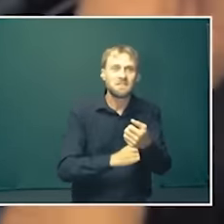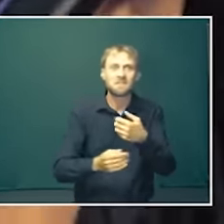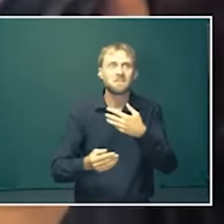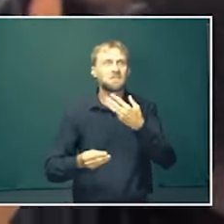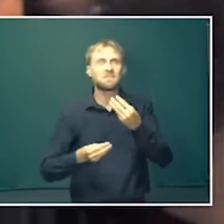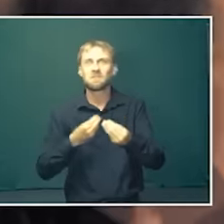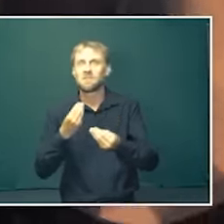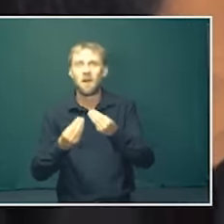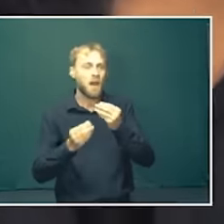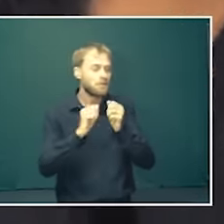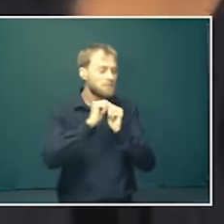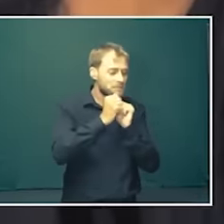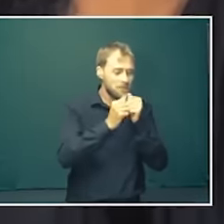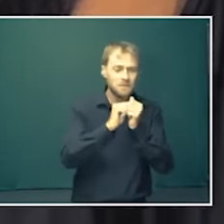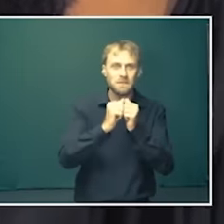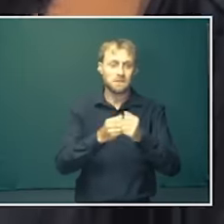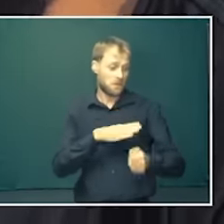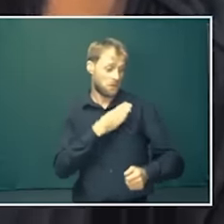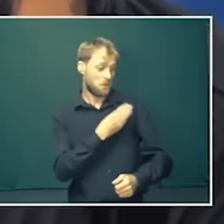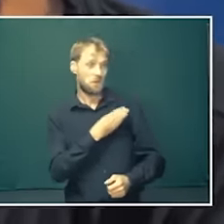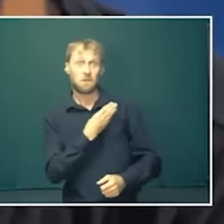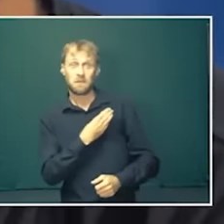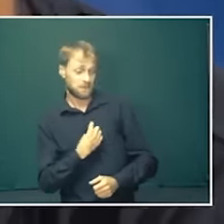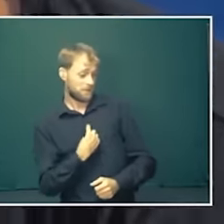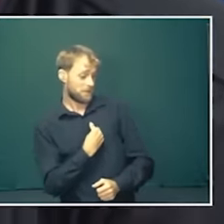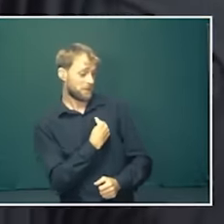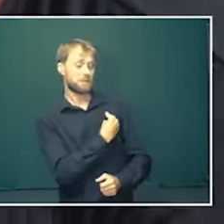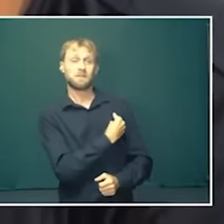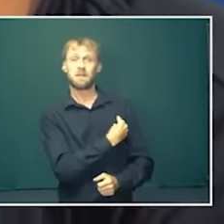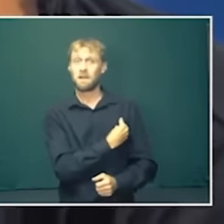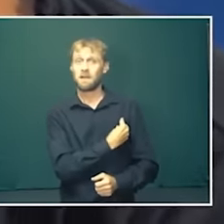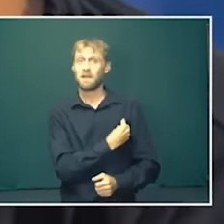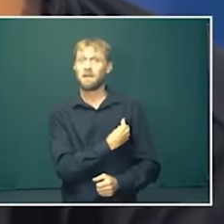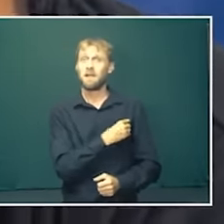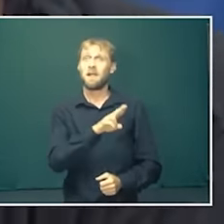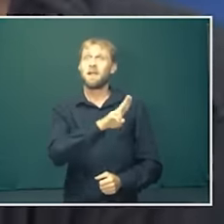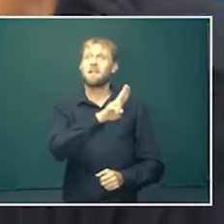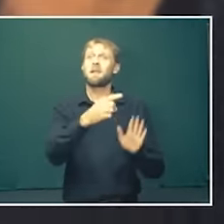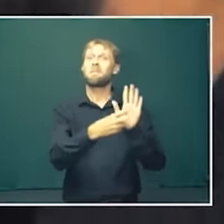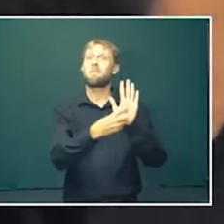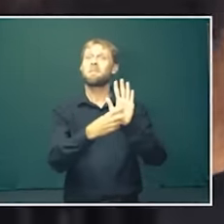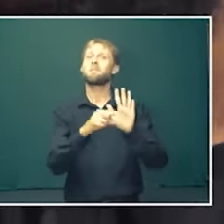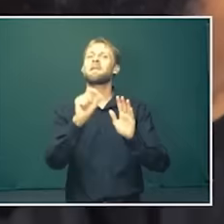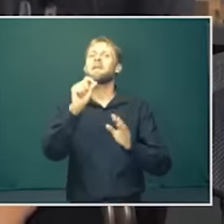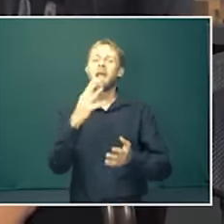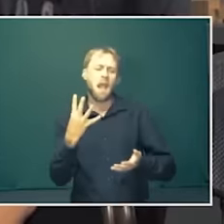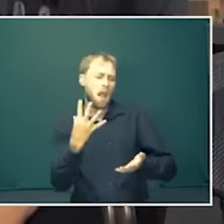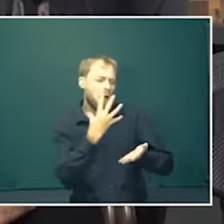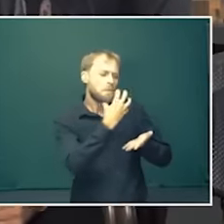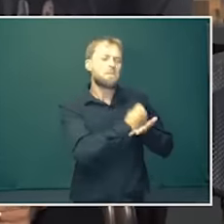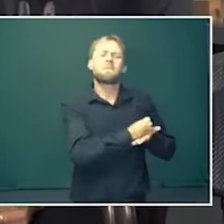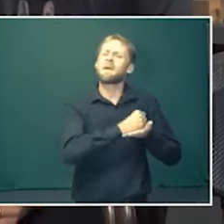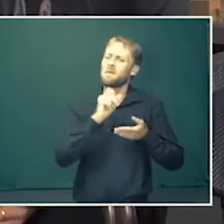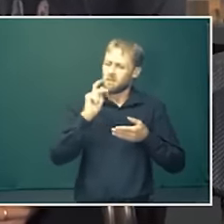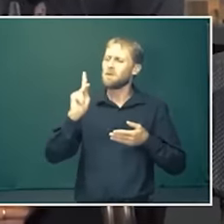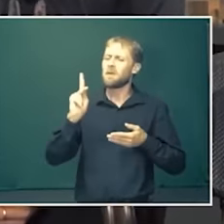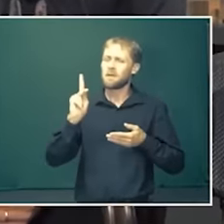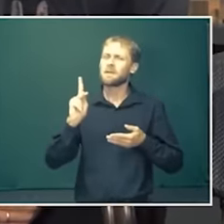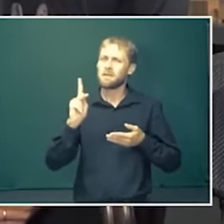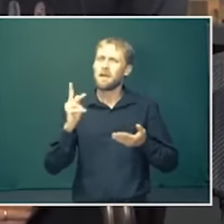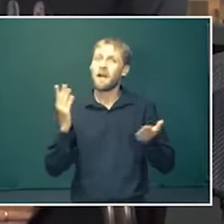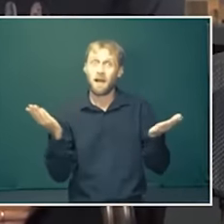coração pendurei uma plaquinha que dizia: quem pegou, pegou,